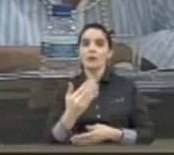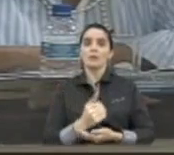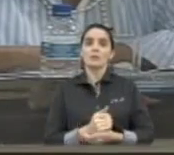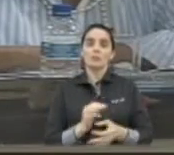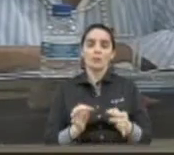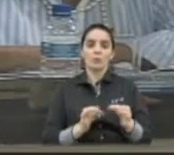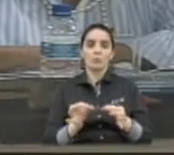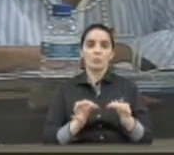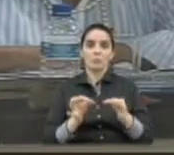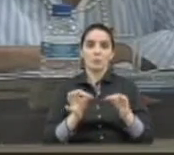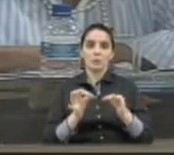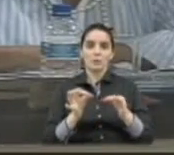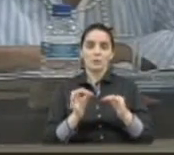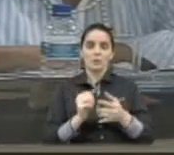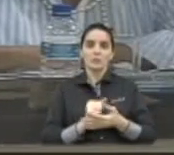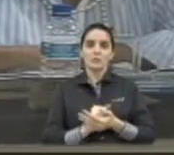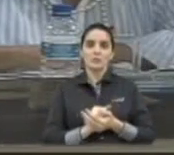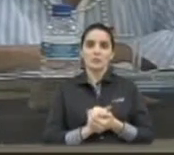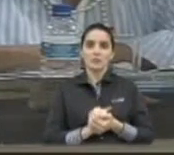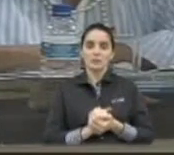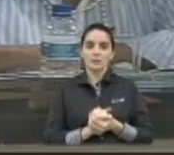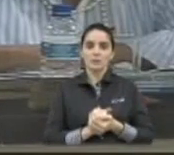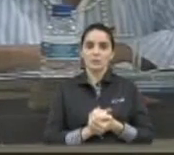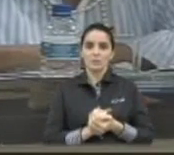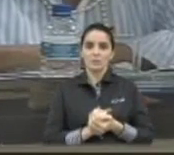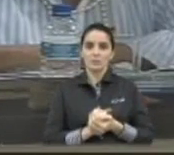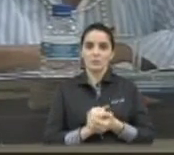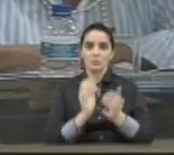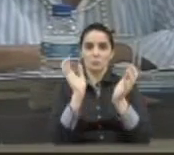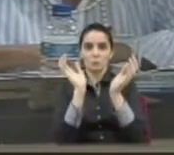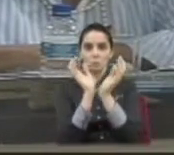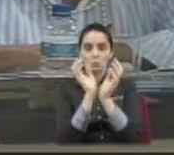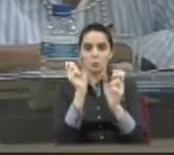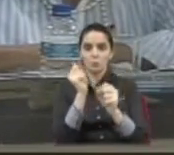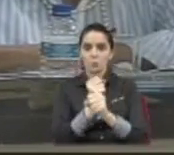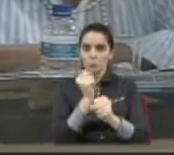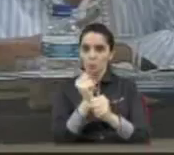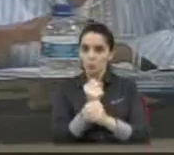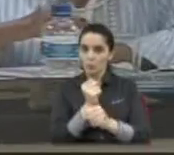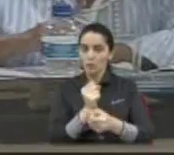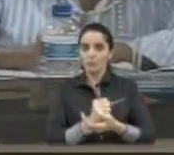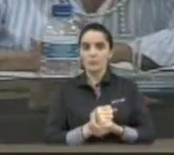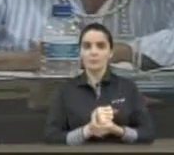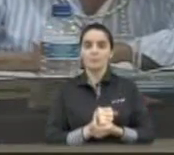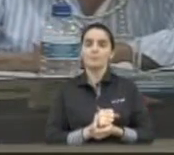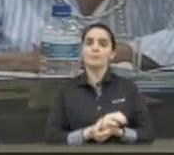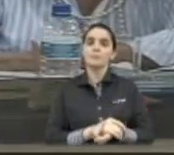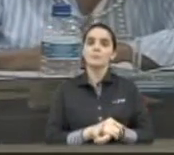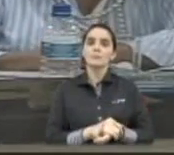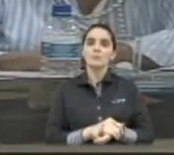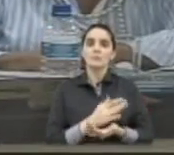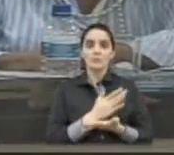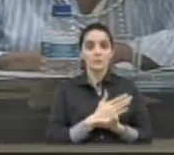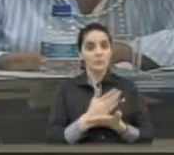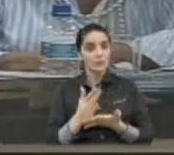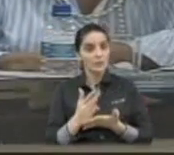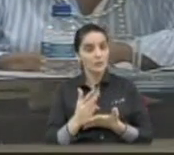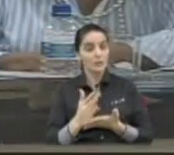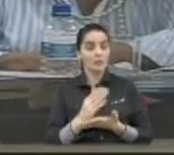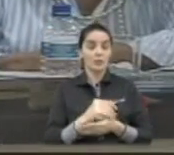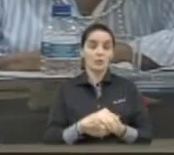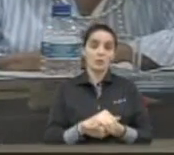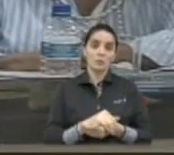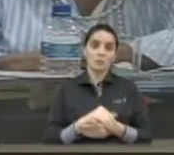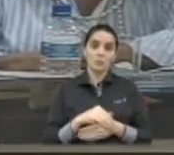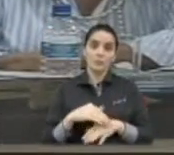esse projeto ficou um tempo parado lá na comissão de obras, e a gente conversou algumas vezes com o presidente da